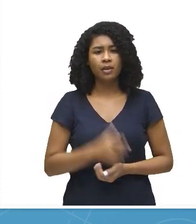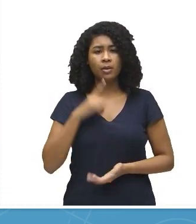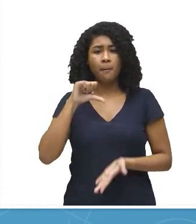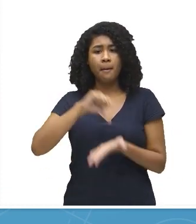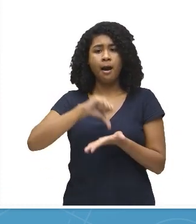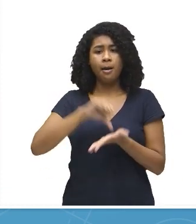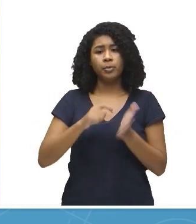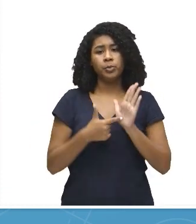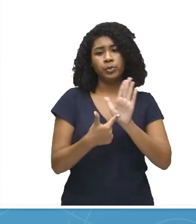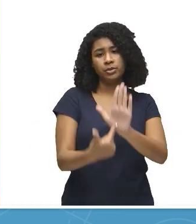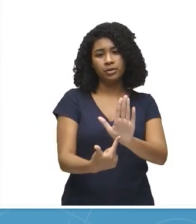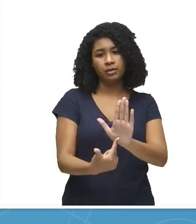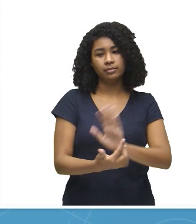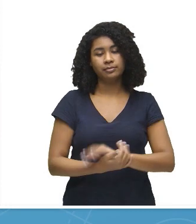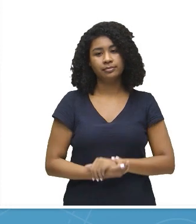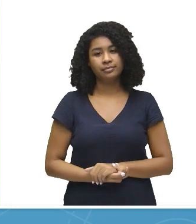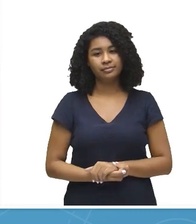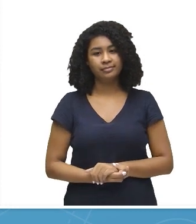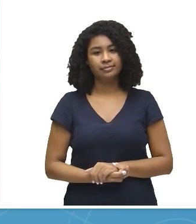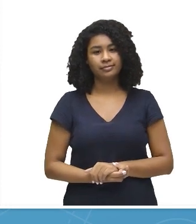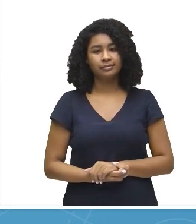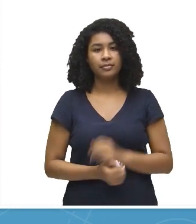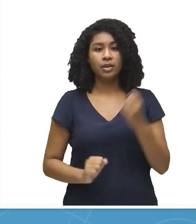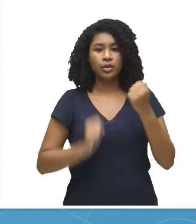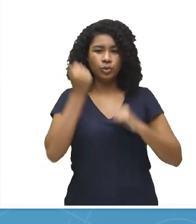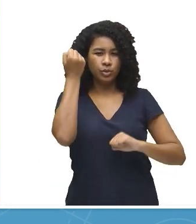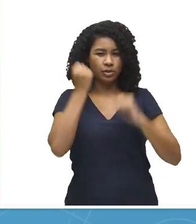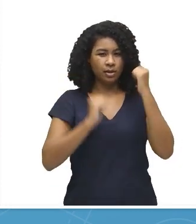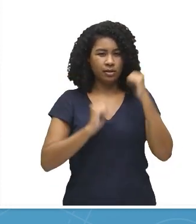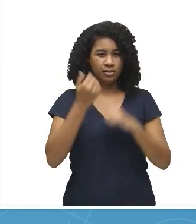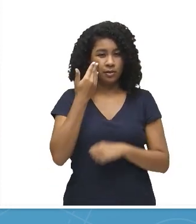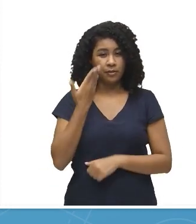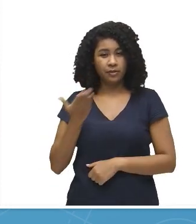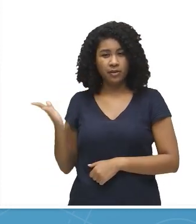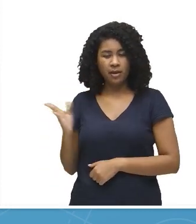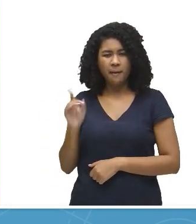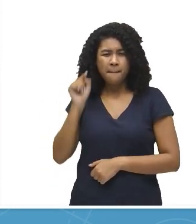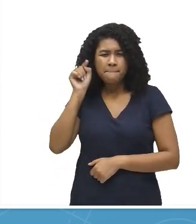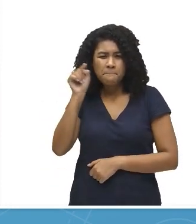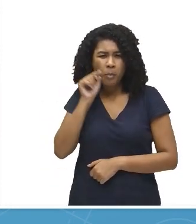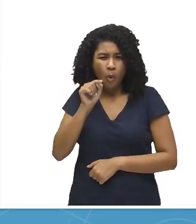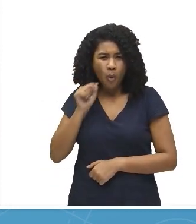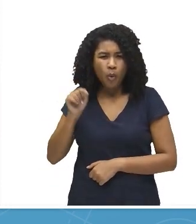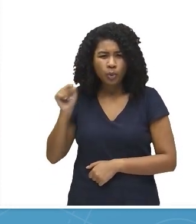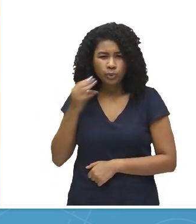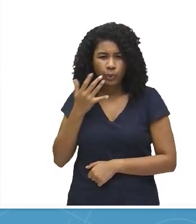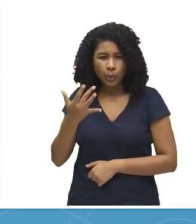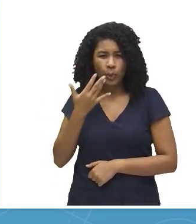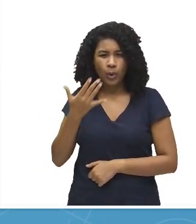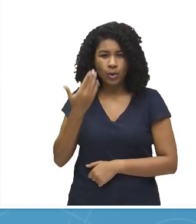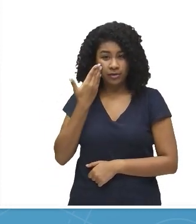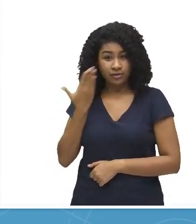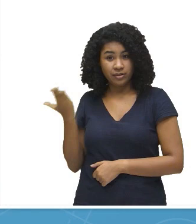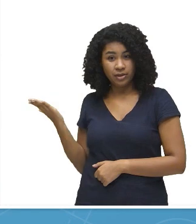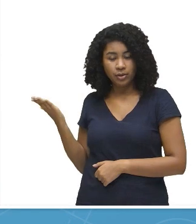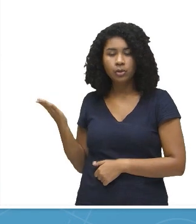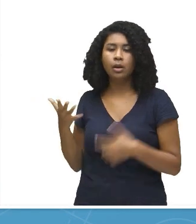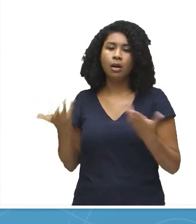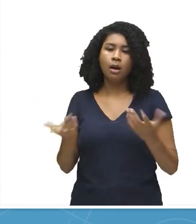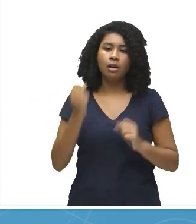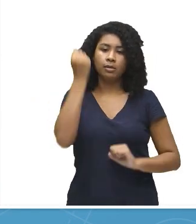mostrar para vocês essa industrialização. Cada pontinho desse no mapa, a gente tem aqui diversas indústrias